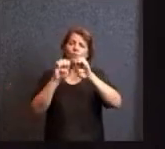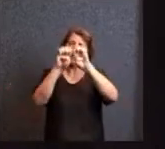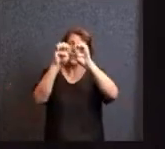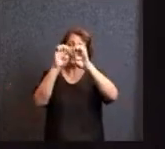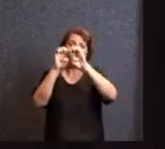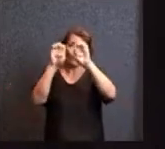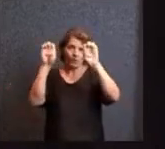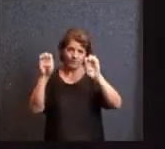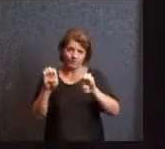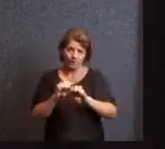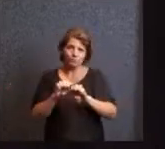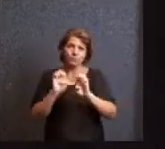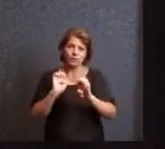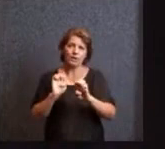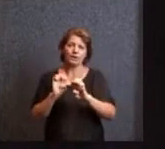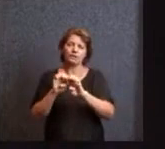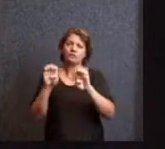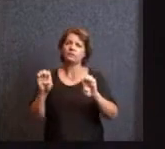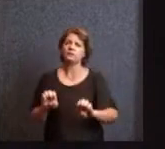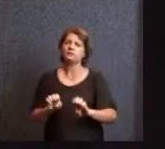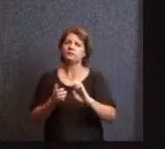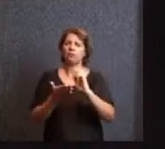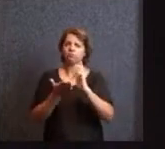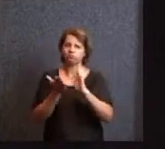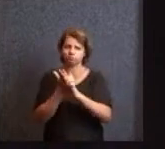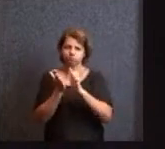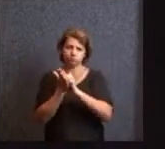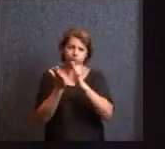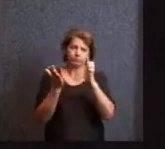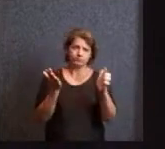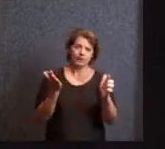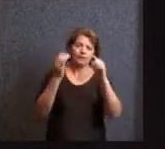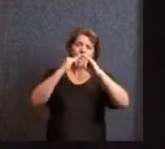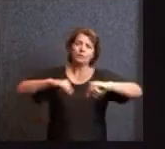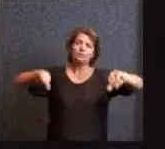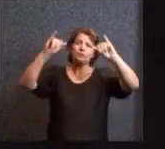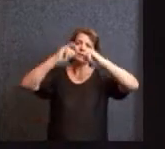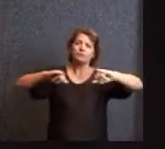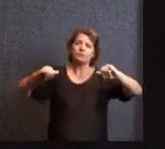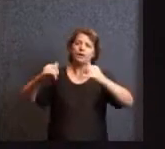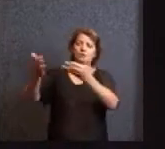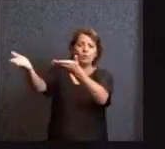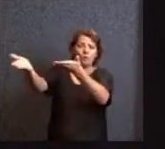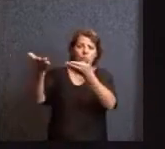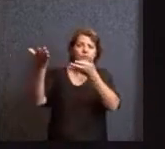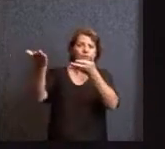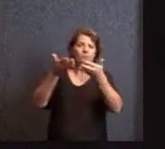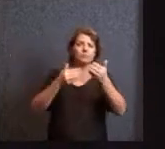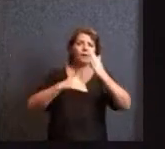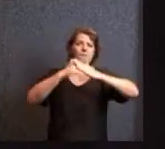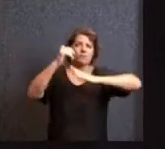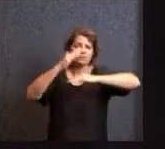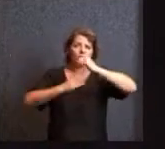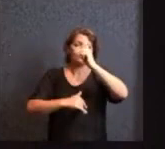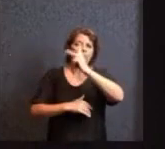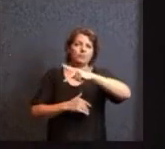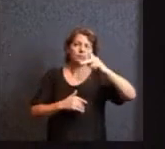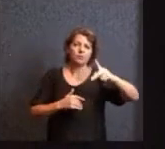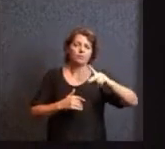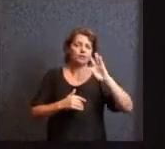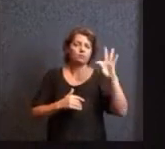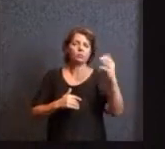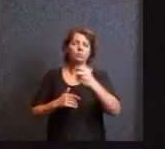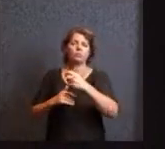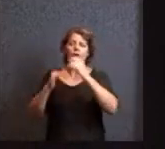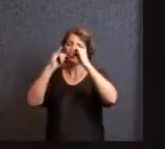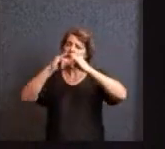a prorrogação, nós devemos estar também fazendo essa divulgação. Vamos encaminhar na lista de transmissão que temos para todos,